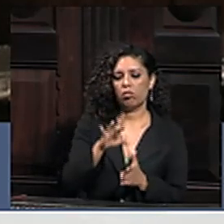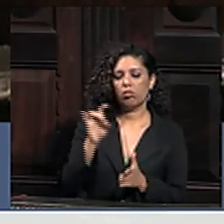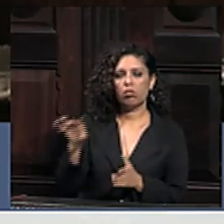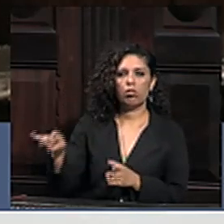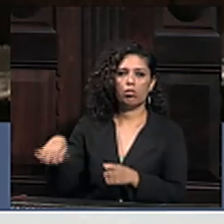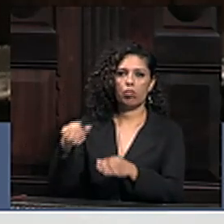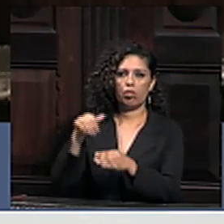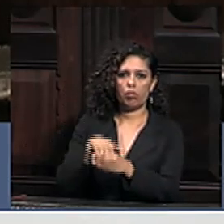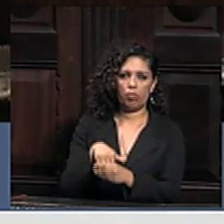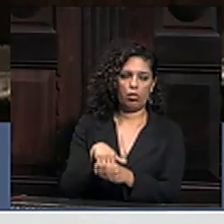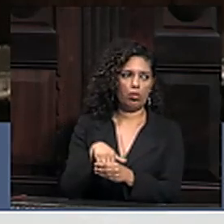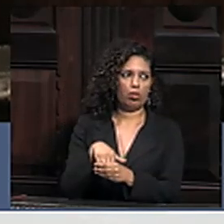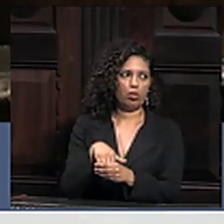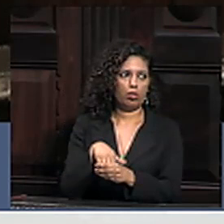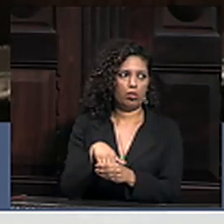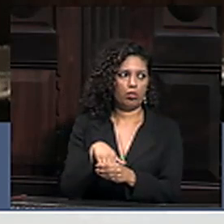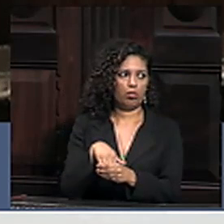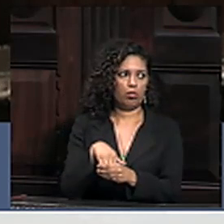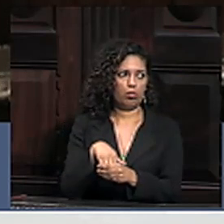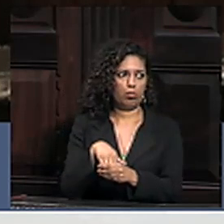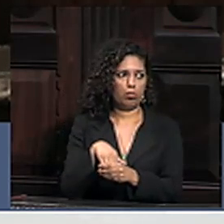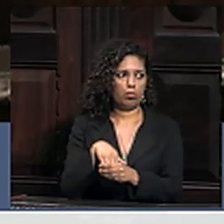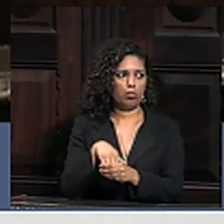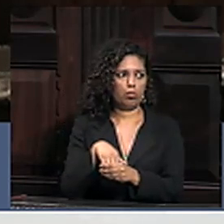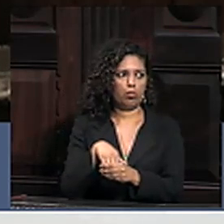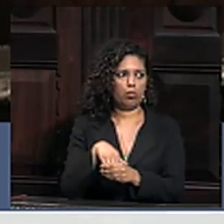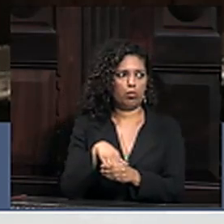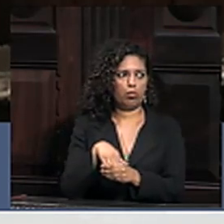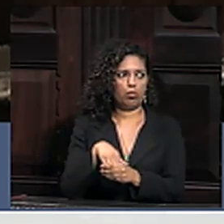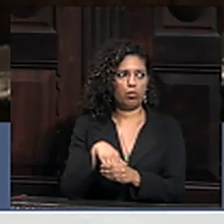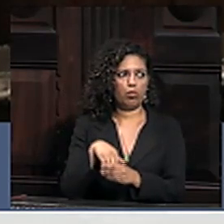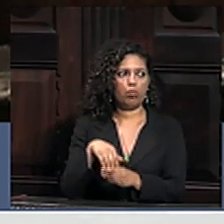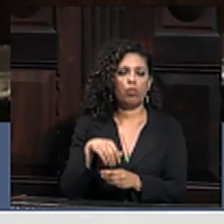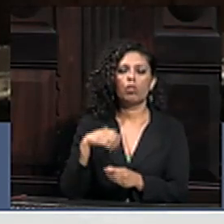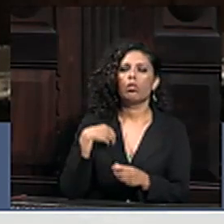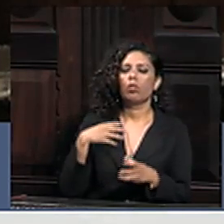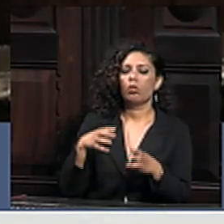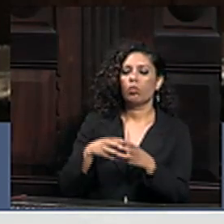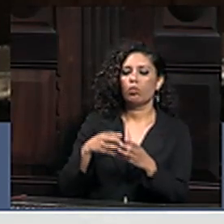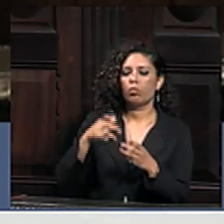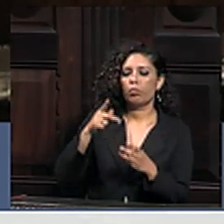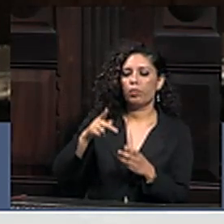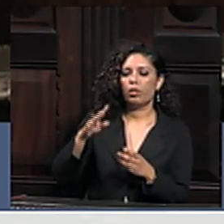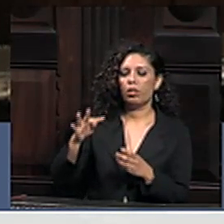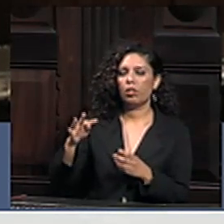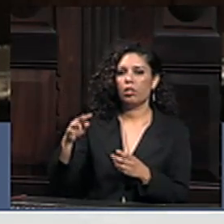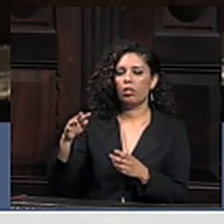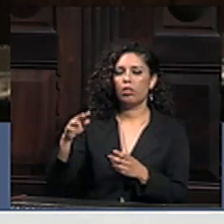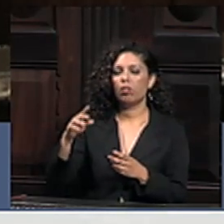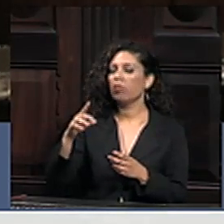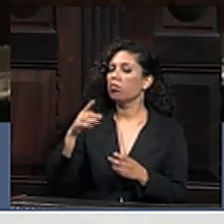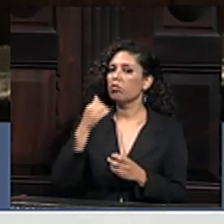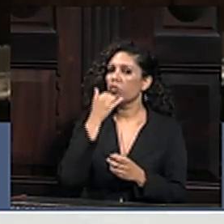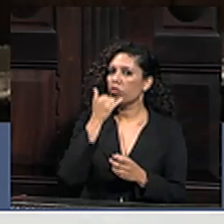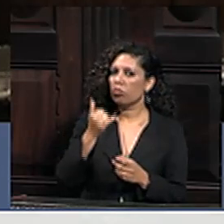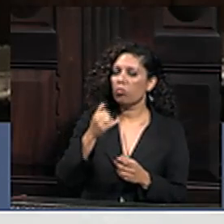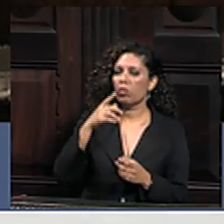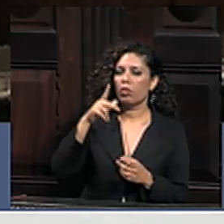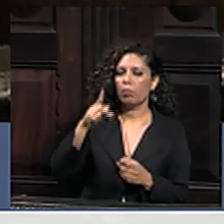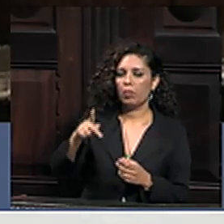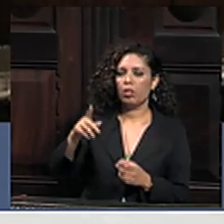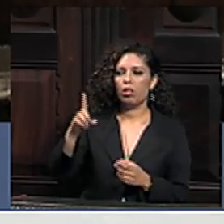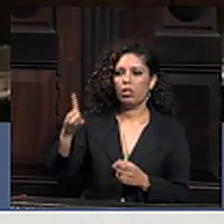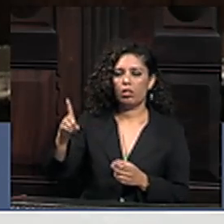nessa legislatura no dia 7 de outubro, e o PDT terá aqui de volta o deputado Luiz Martins em